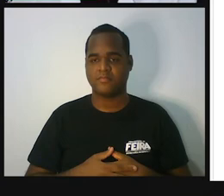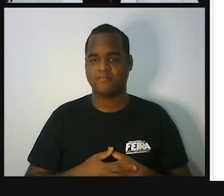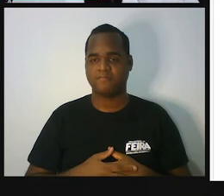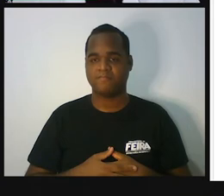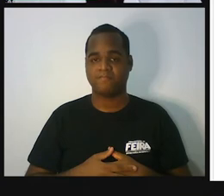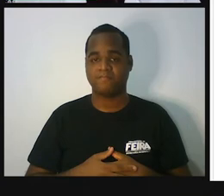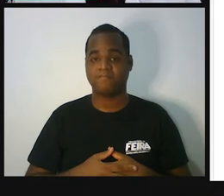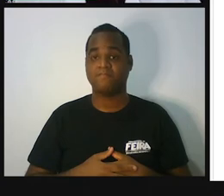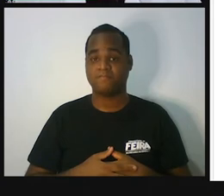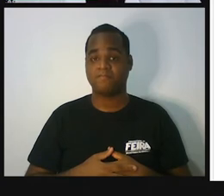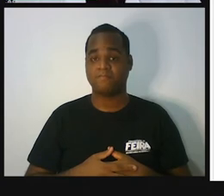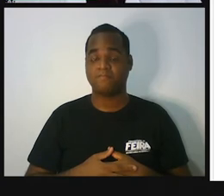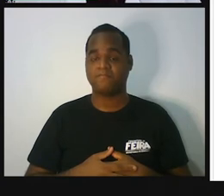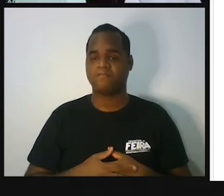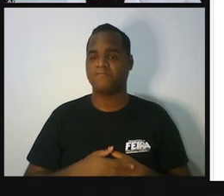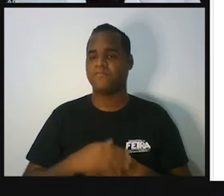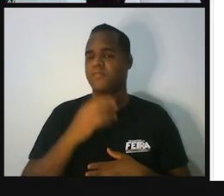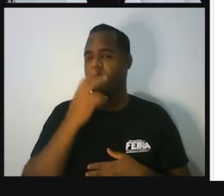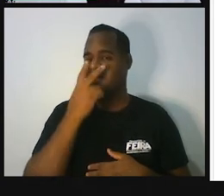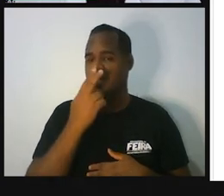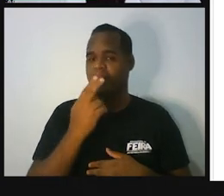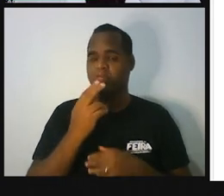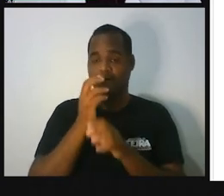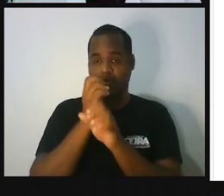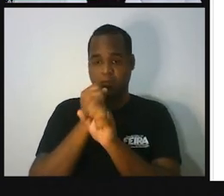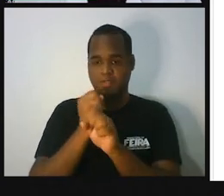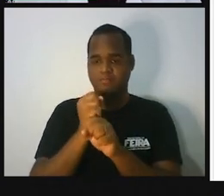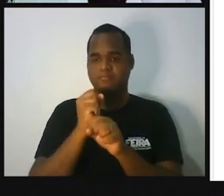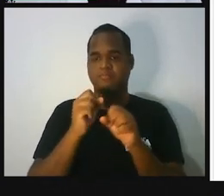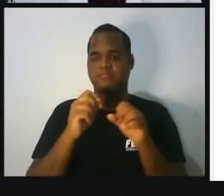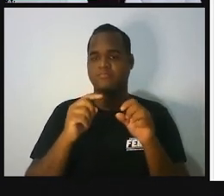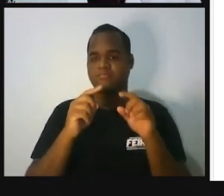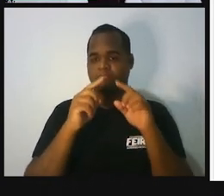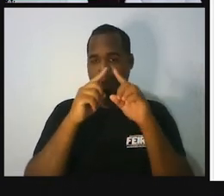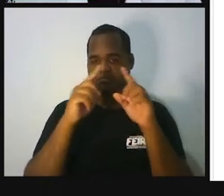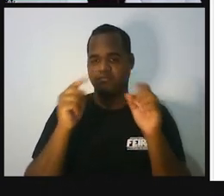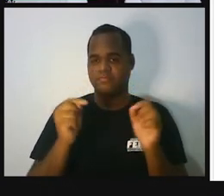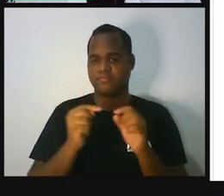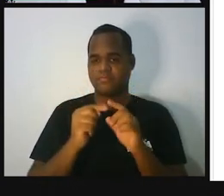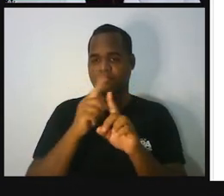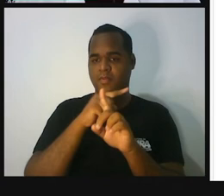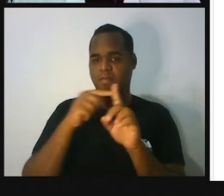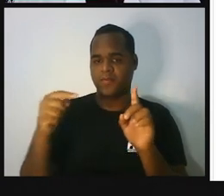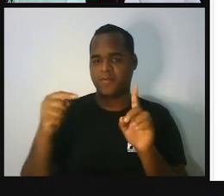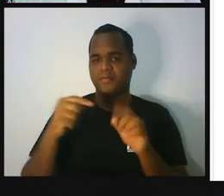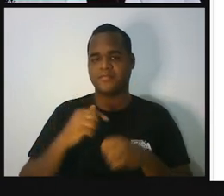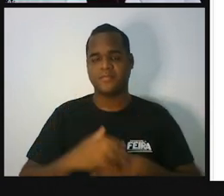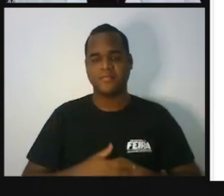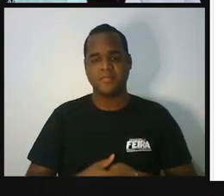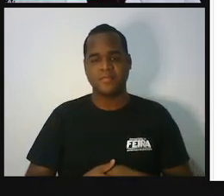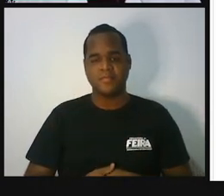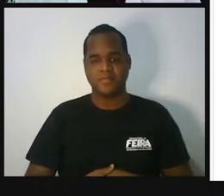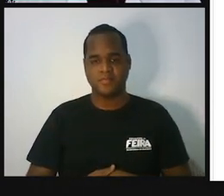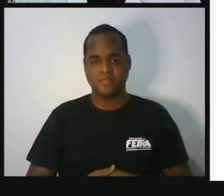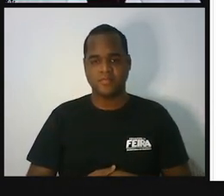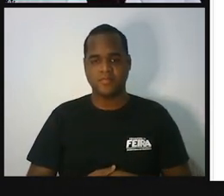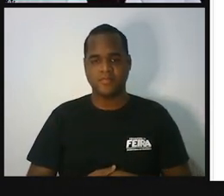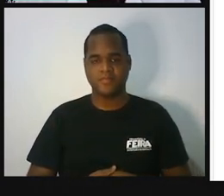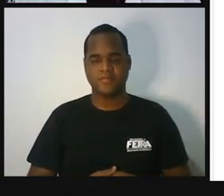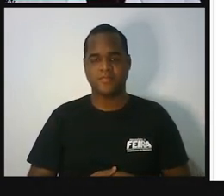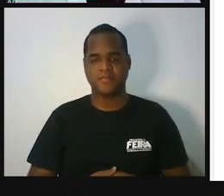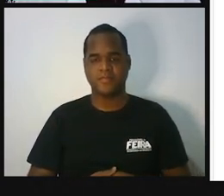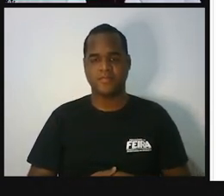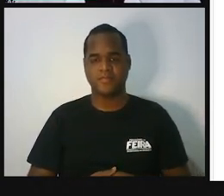aqui agora uma medida de meia volta ó essa bacana como fazer aqui uma medida de ângulo de meia volta e